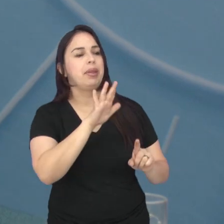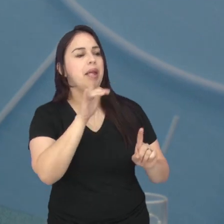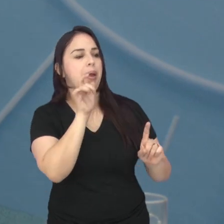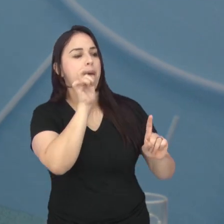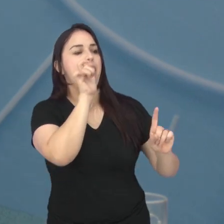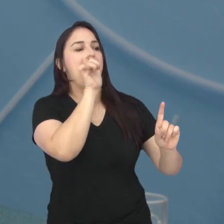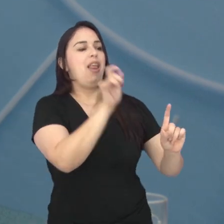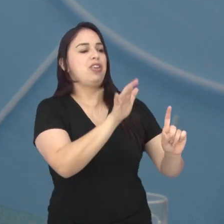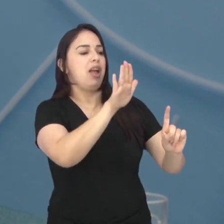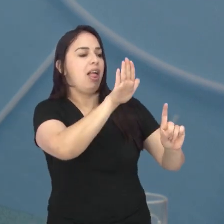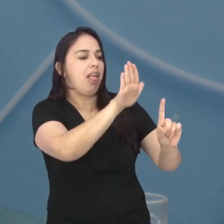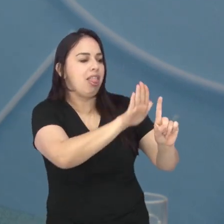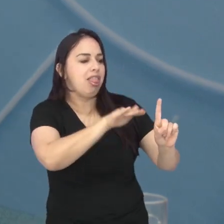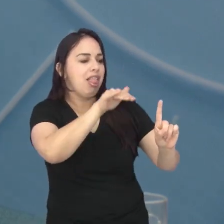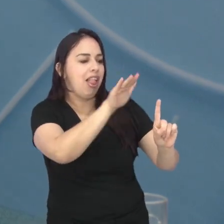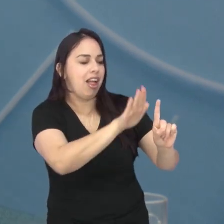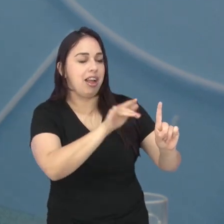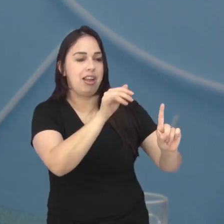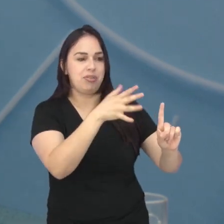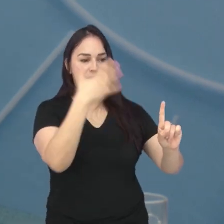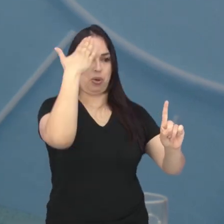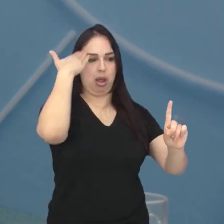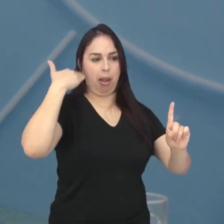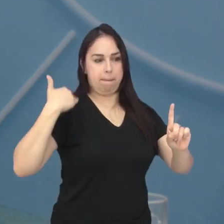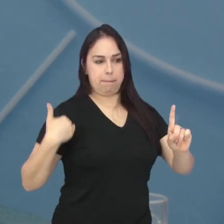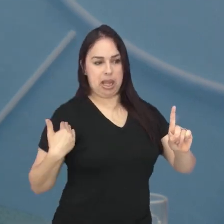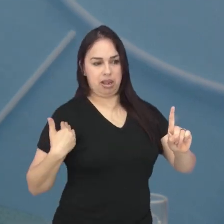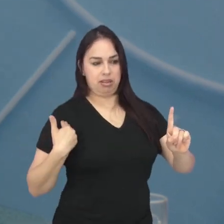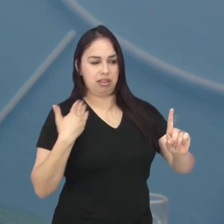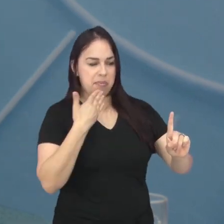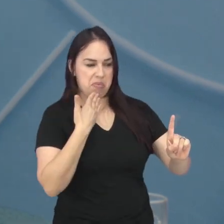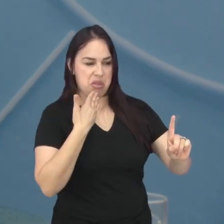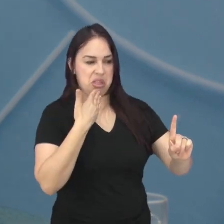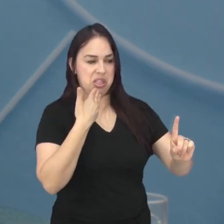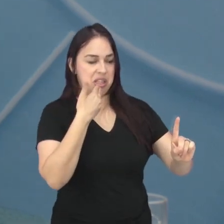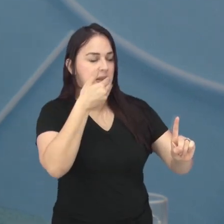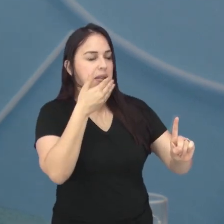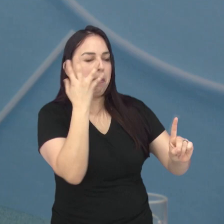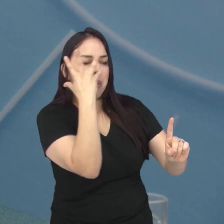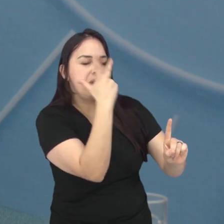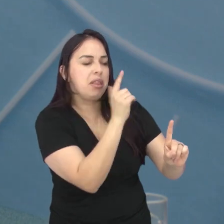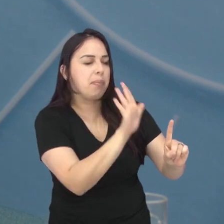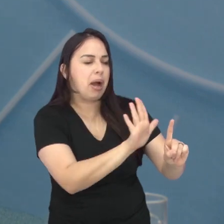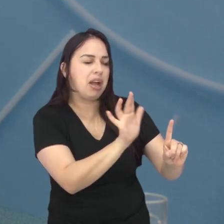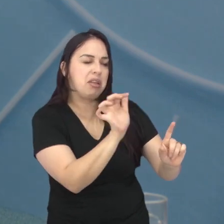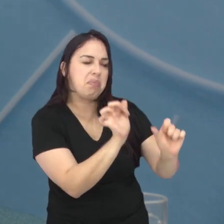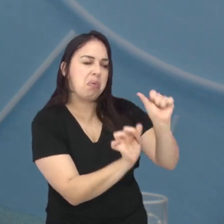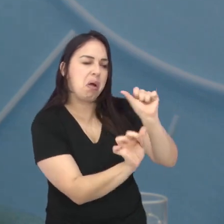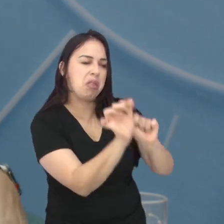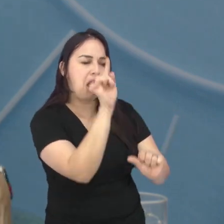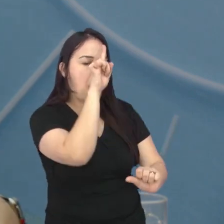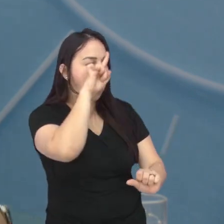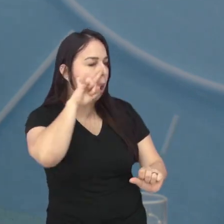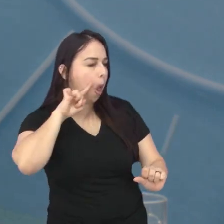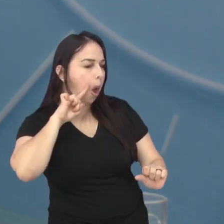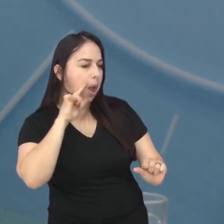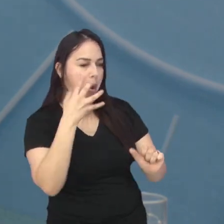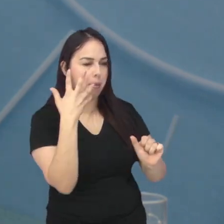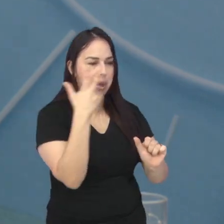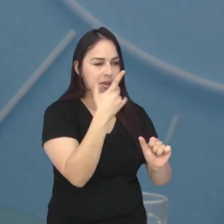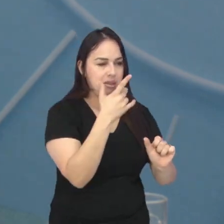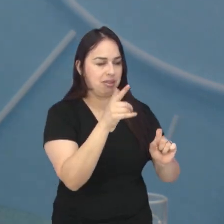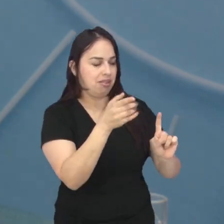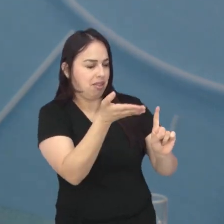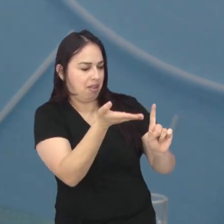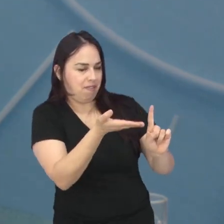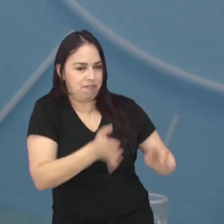com crítica. Nossa, seu cabelo tá lindo. Nossa, mas se você fosse loira, você ia ser bem mais bonita. Né? Essa sua roupa tá bonita, mas se fosse um vestidinho mais